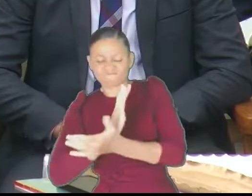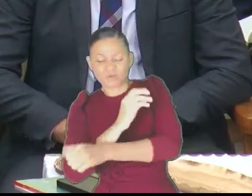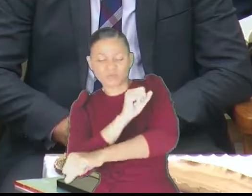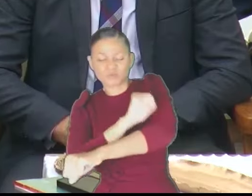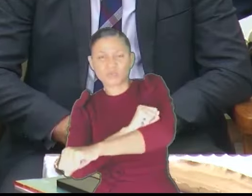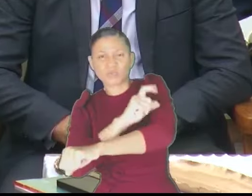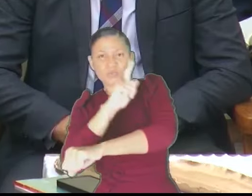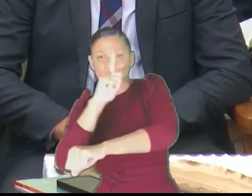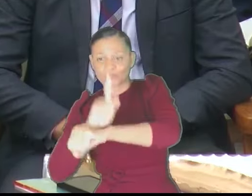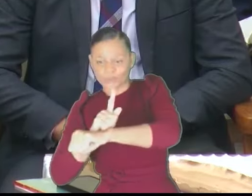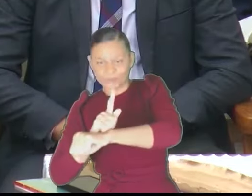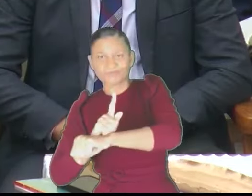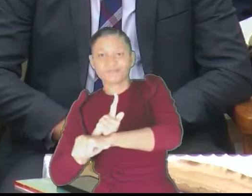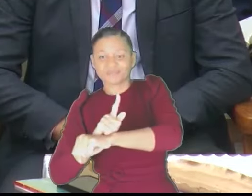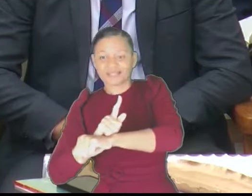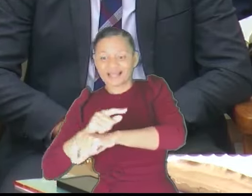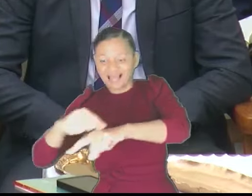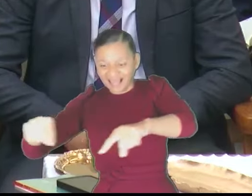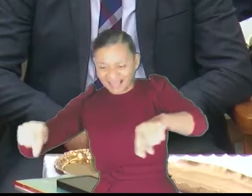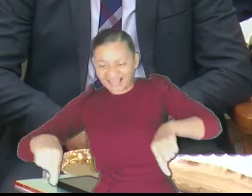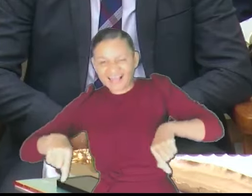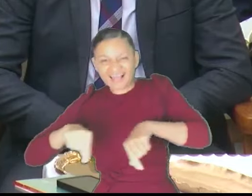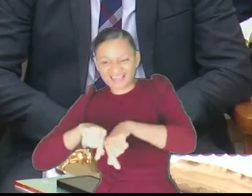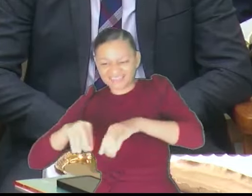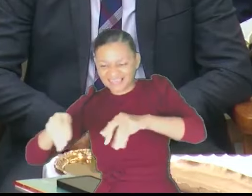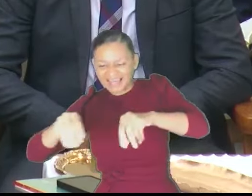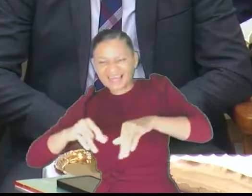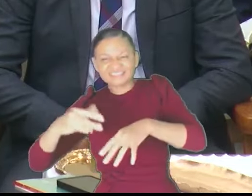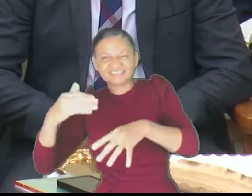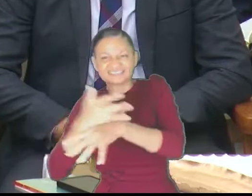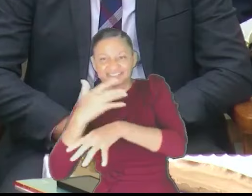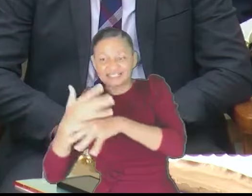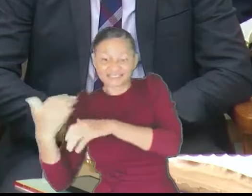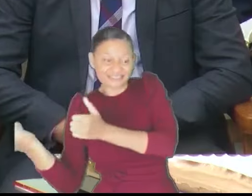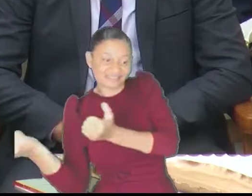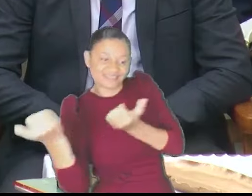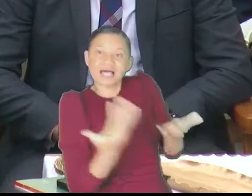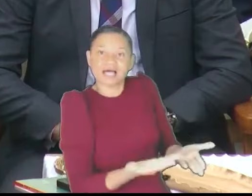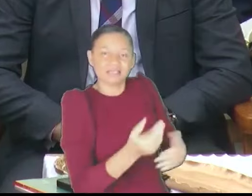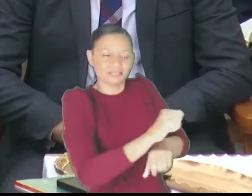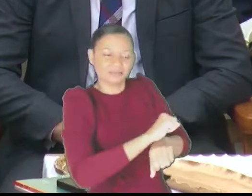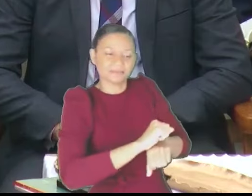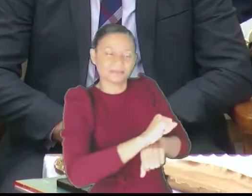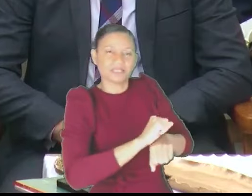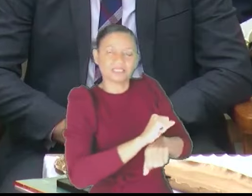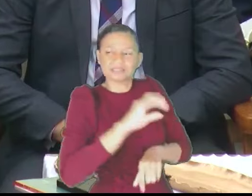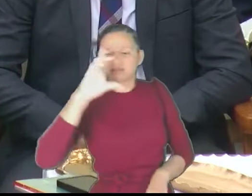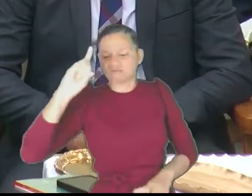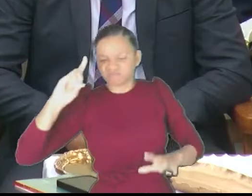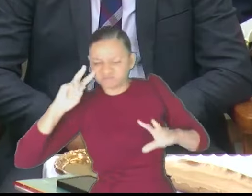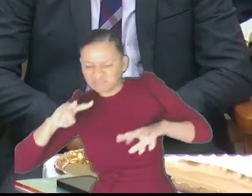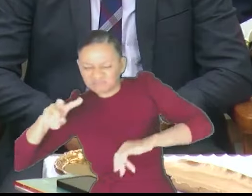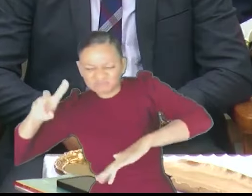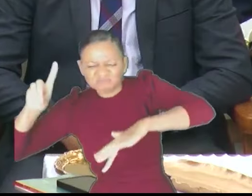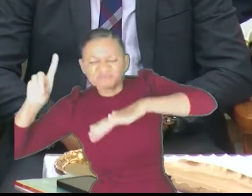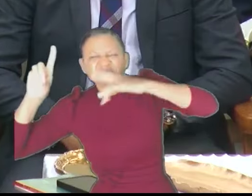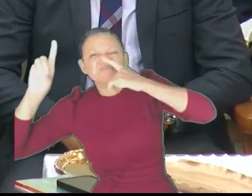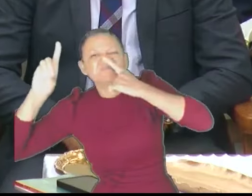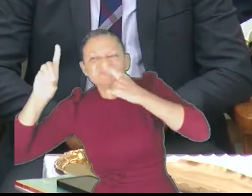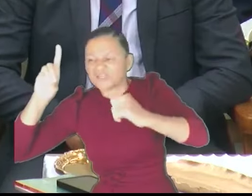uma parte da terra que ele havia entregue a Abraão. E quando ele resolveu